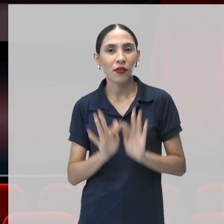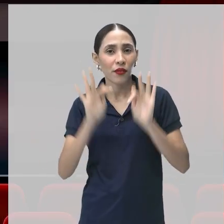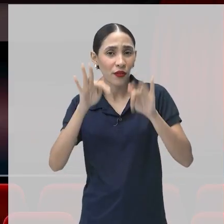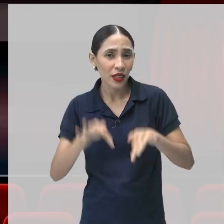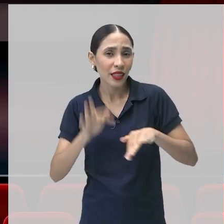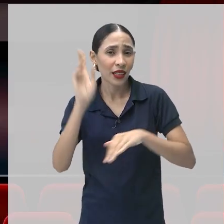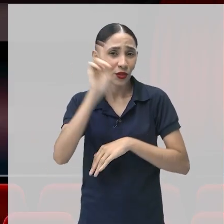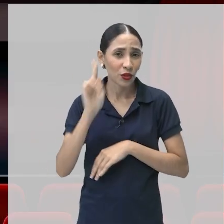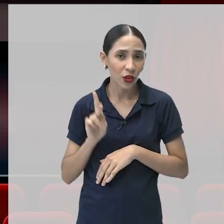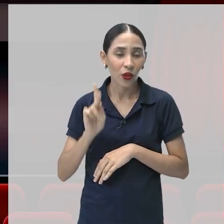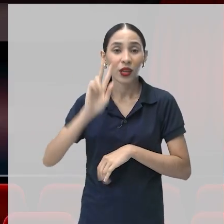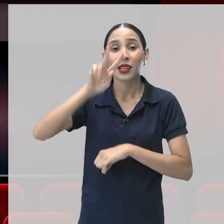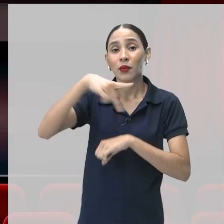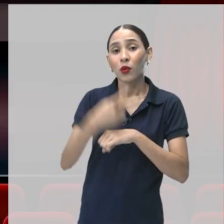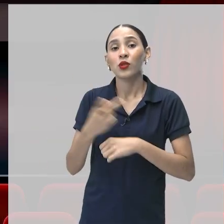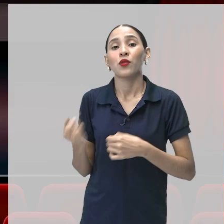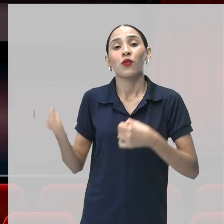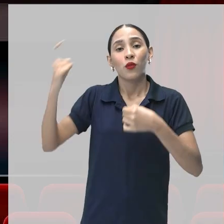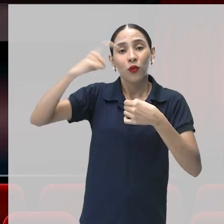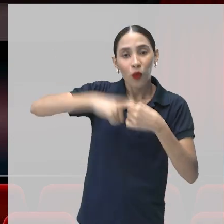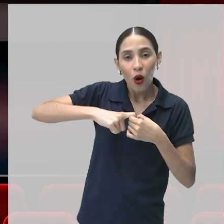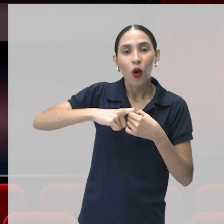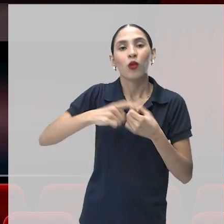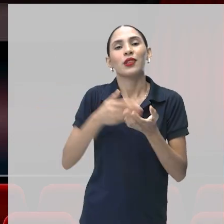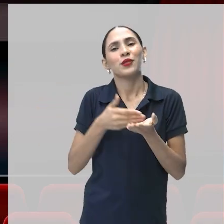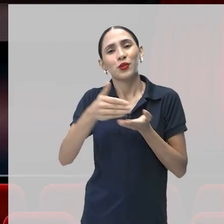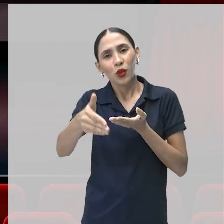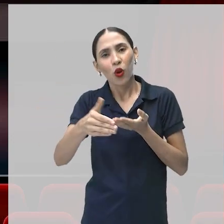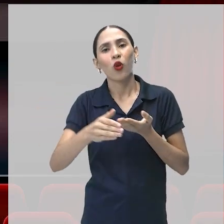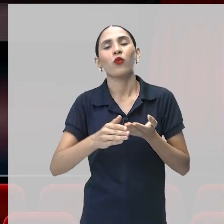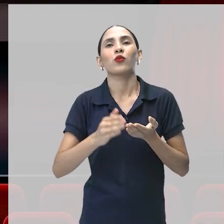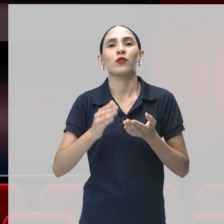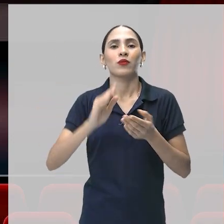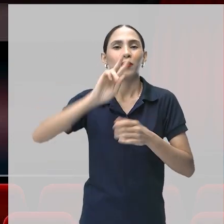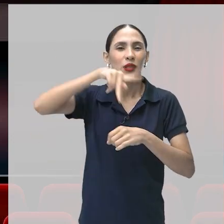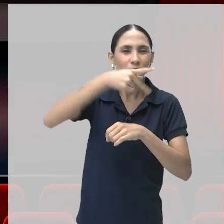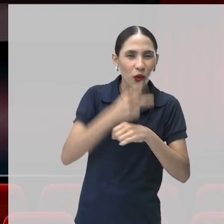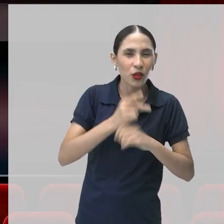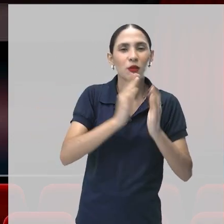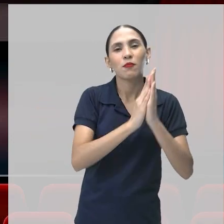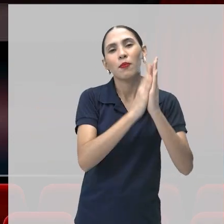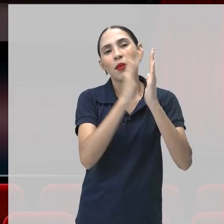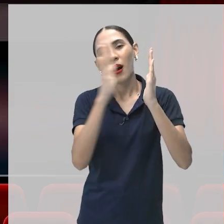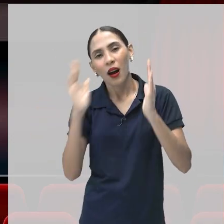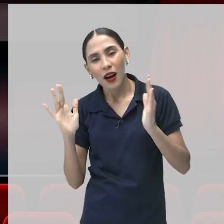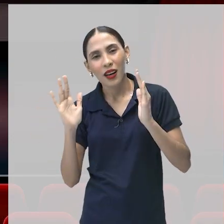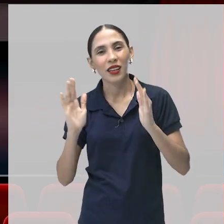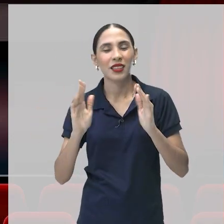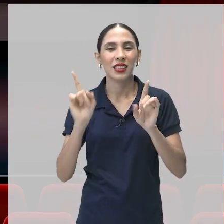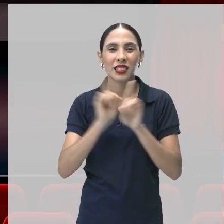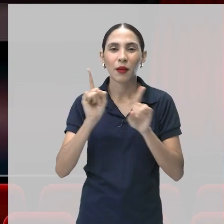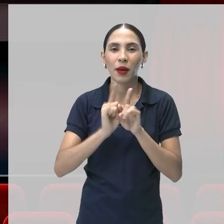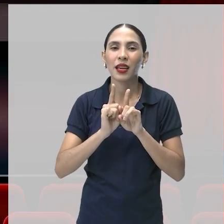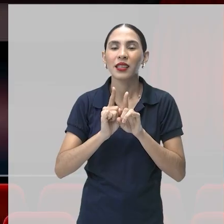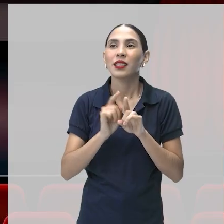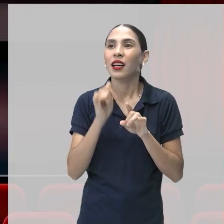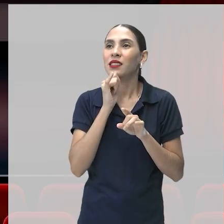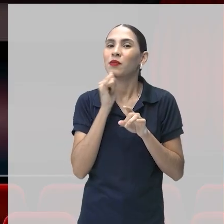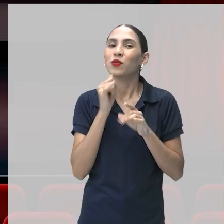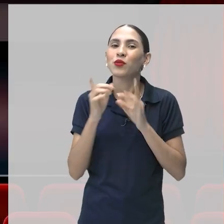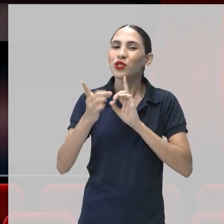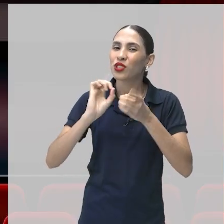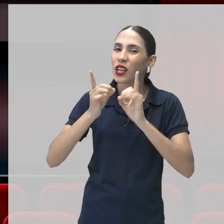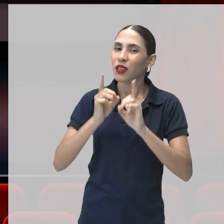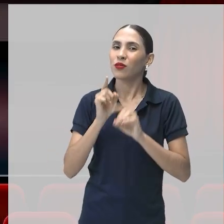da história, aí retorna para o começo, vai para o meio, ou seja, e tem umas cenas assim, uns diálogos que você não